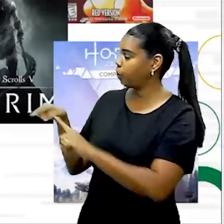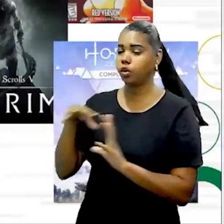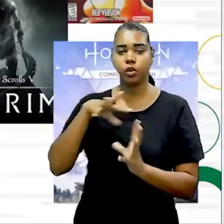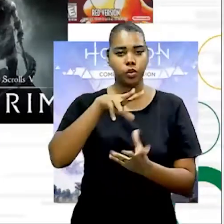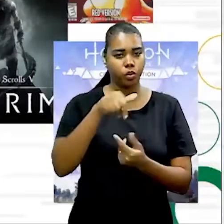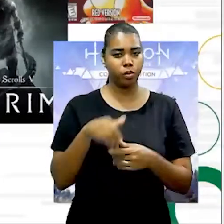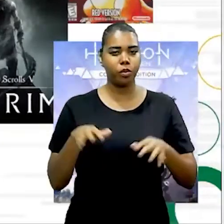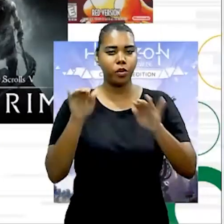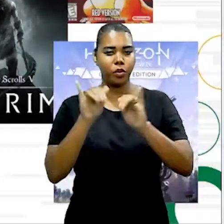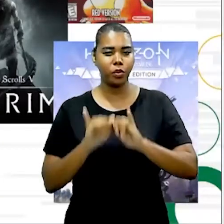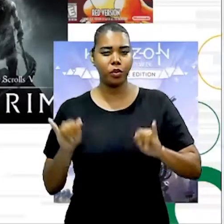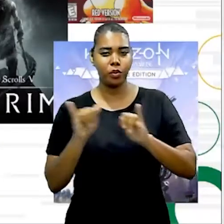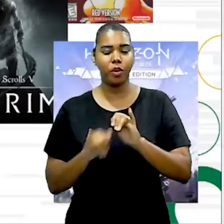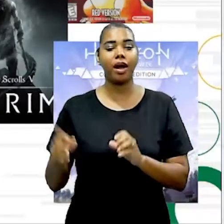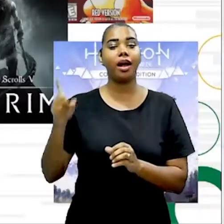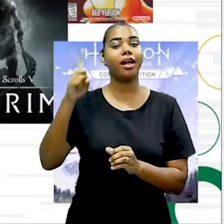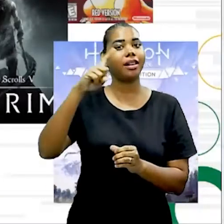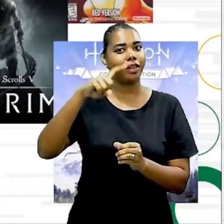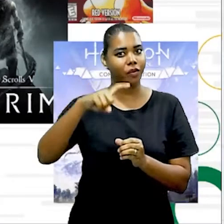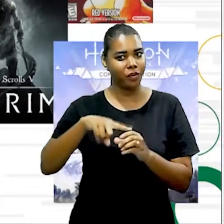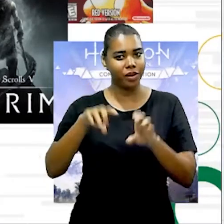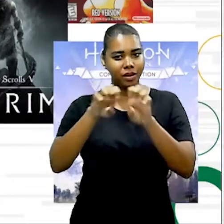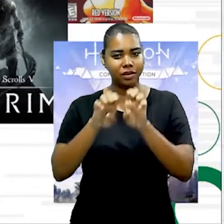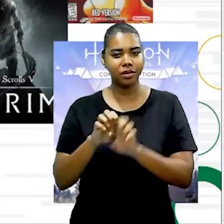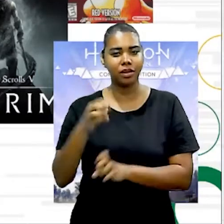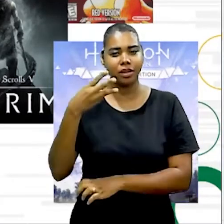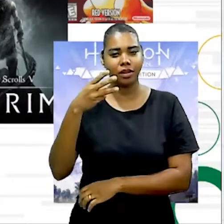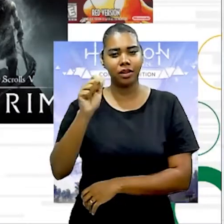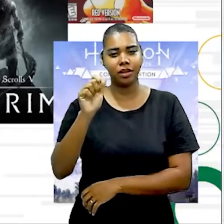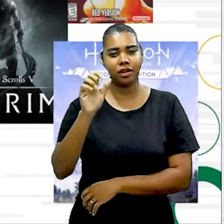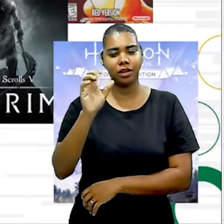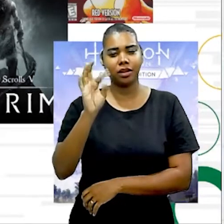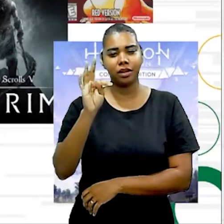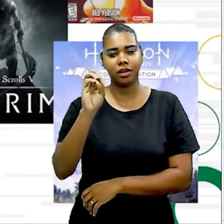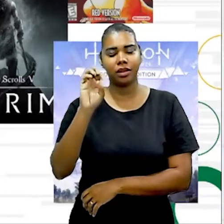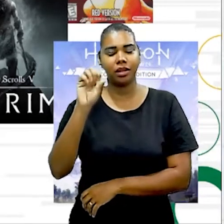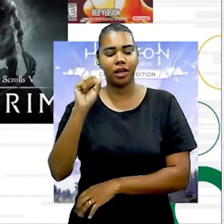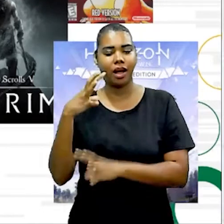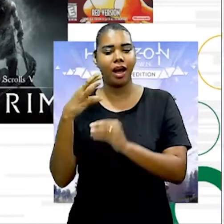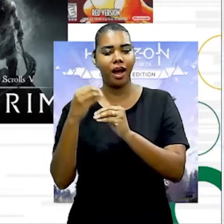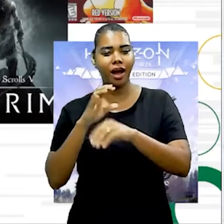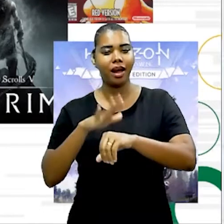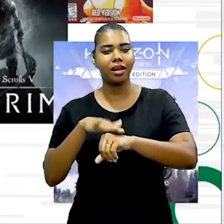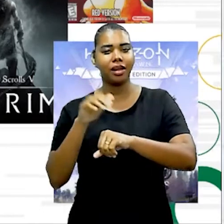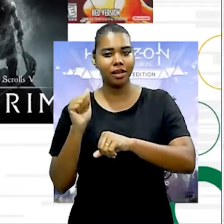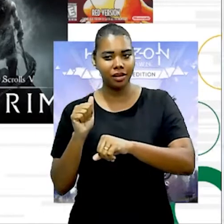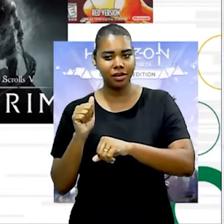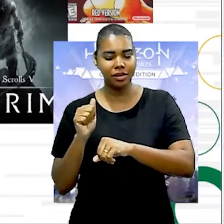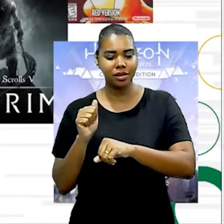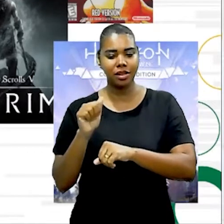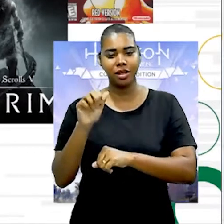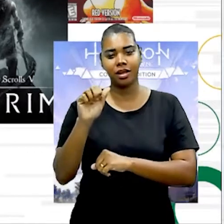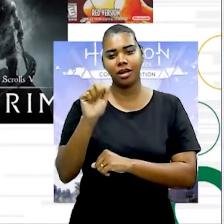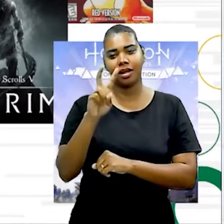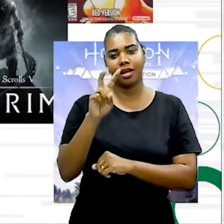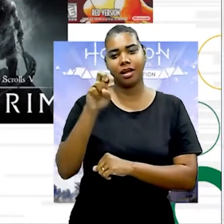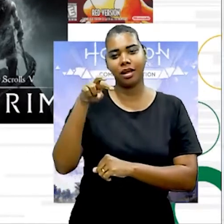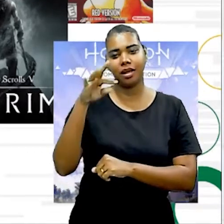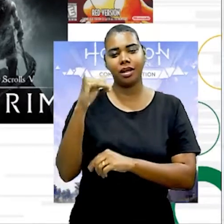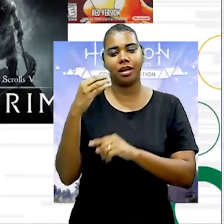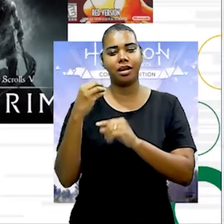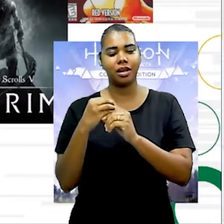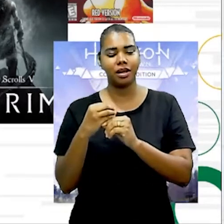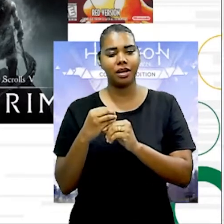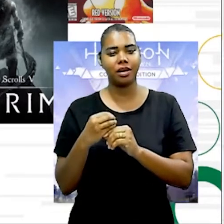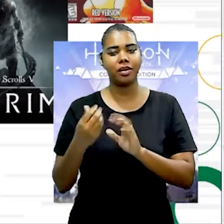comum, retornando diretamente à estrutura de 3 atos anteriormente. A chamada aventura, que seria o primeiro